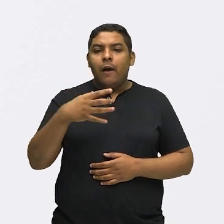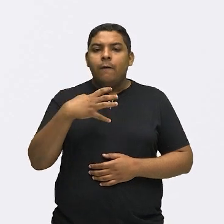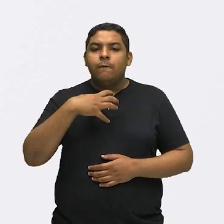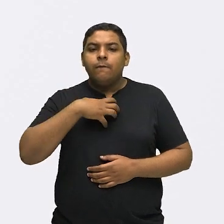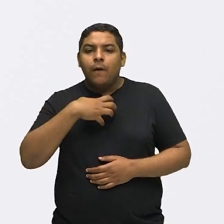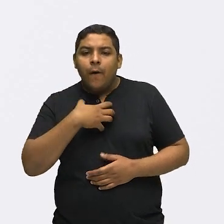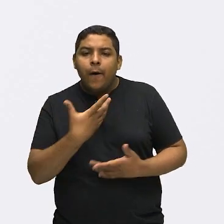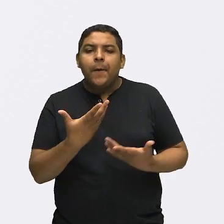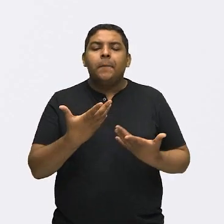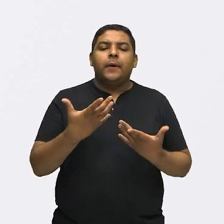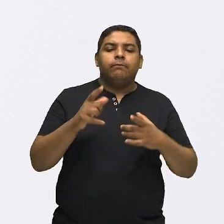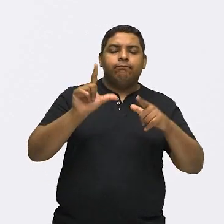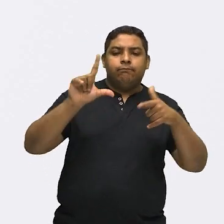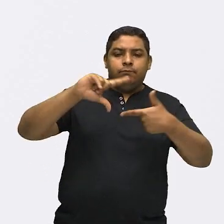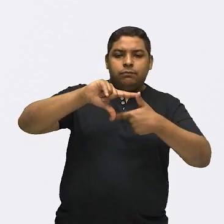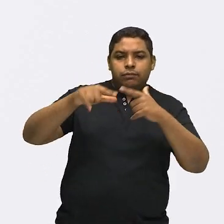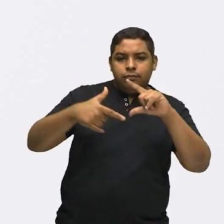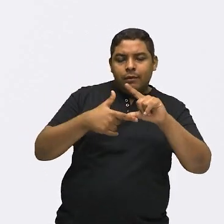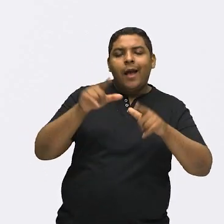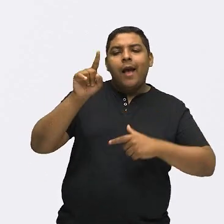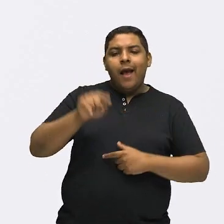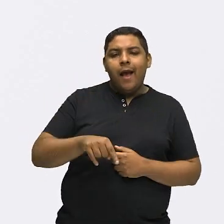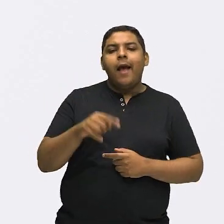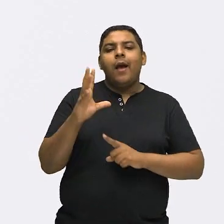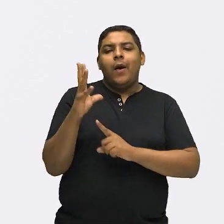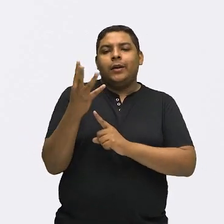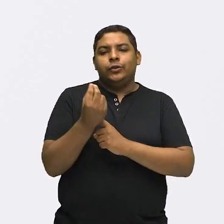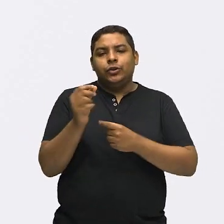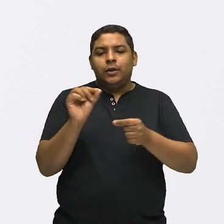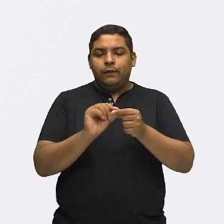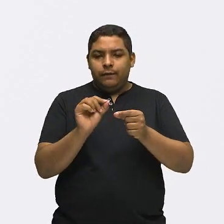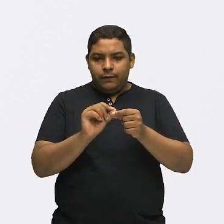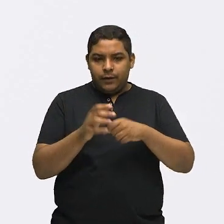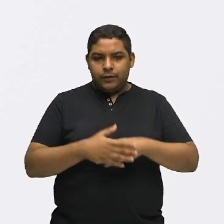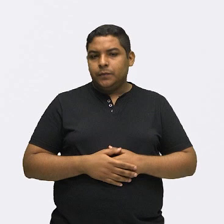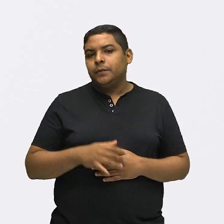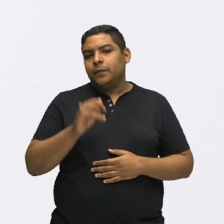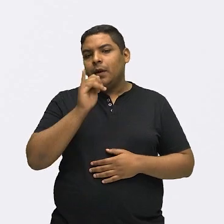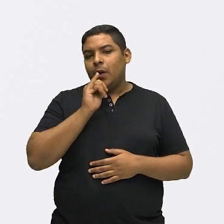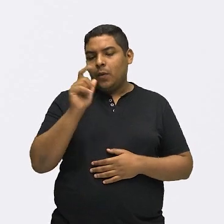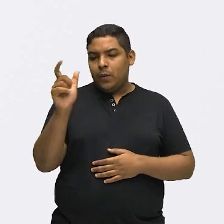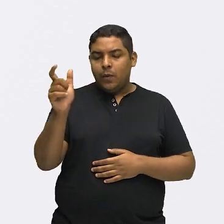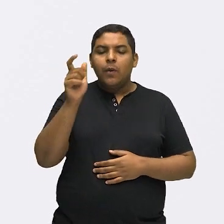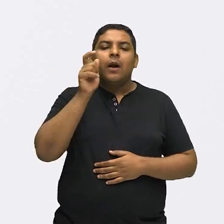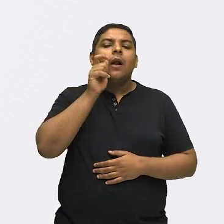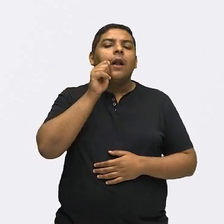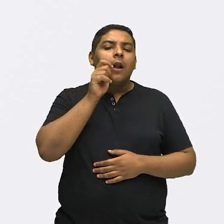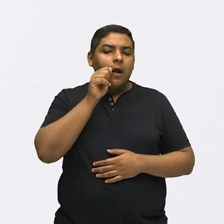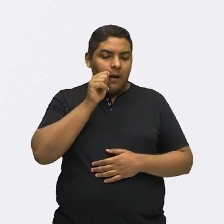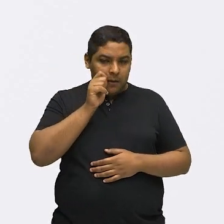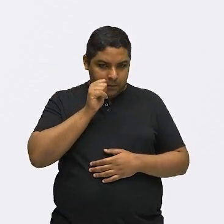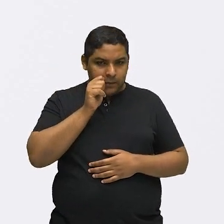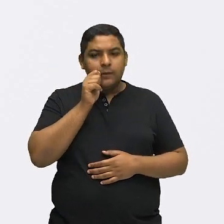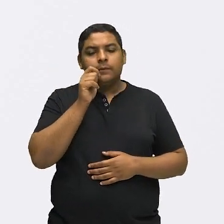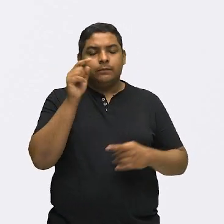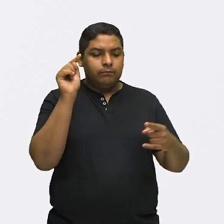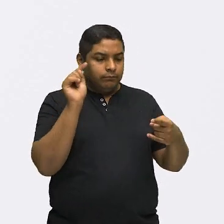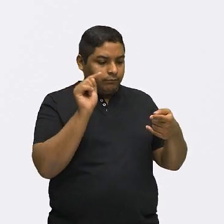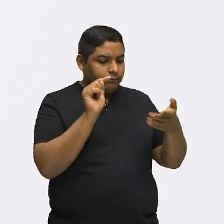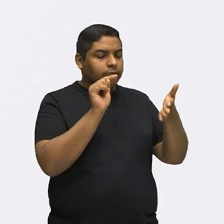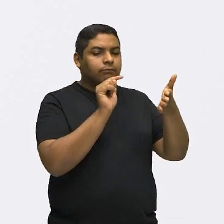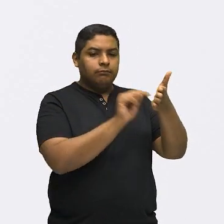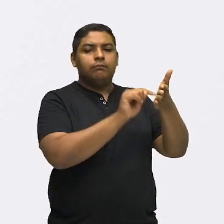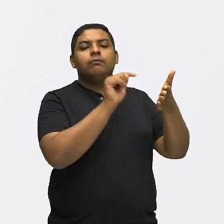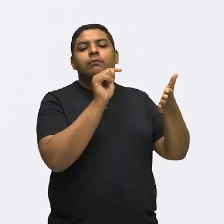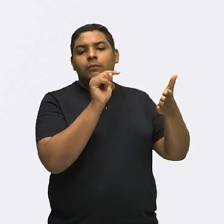são definidas pelo artista. Aí, por exemplo, o artista pegou um lápis, ó. Qual foi o primeiro elemento que surgiu? Um ponto. Então, foi um